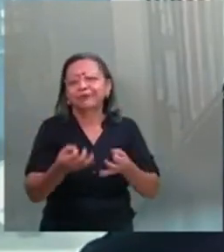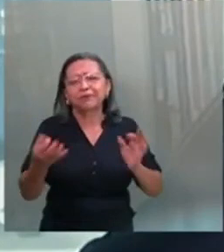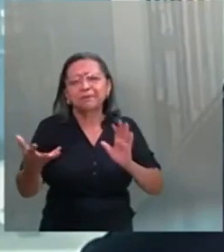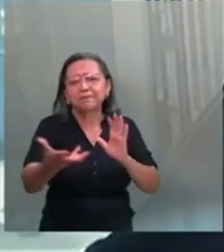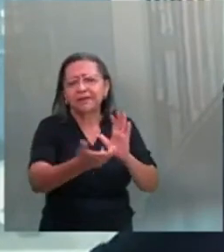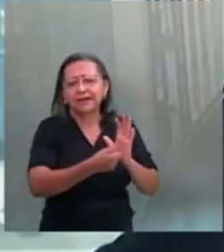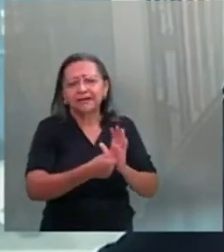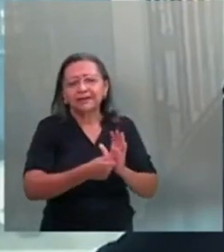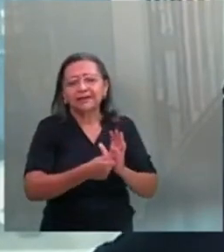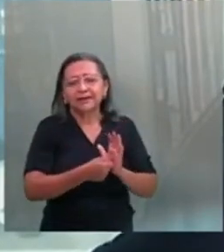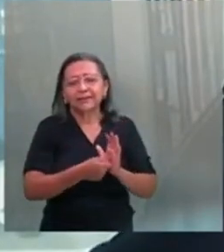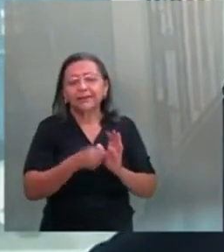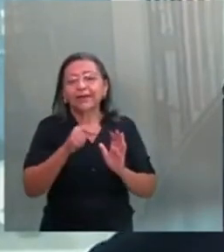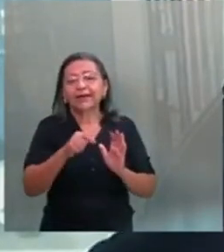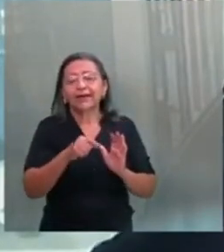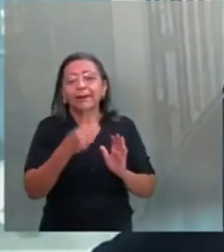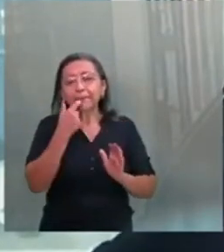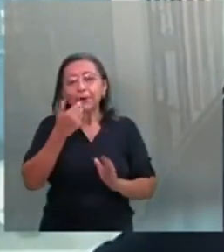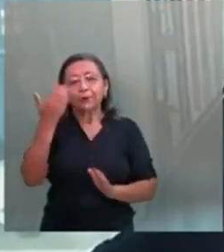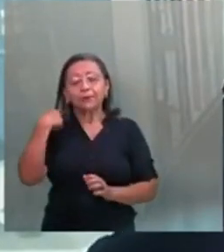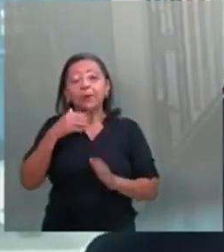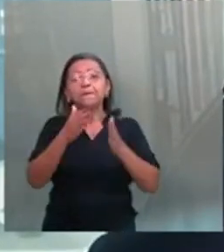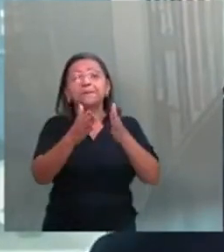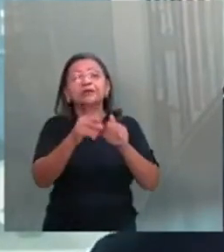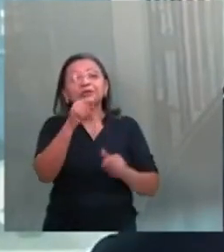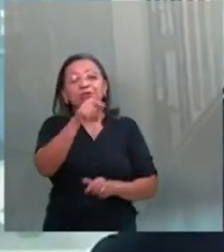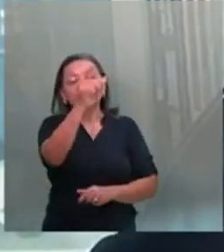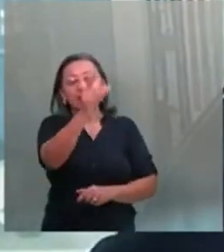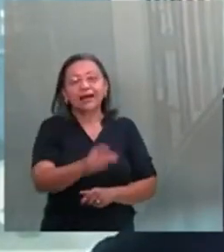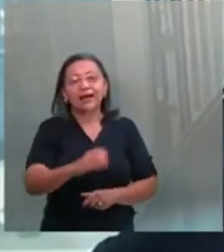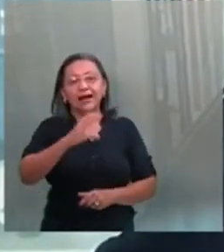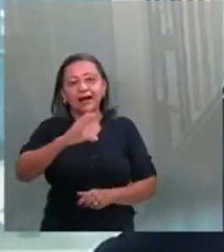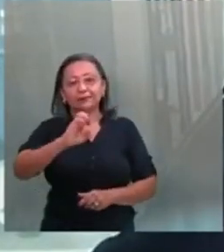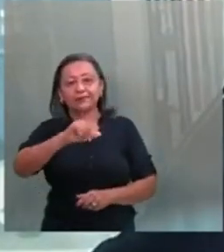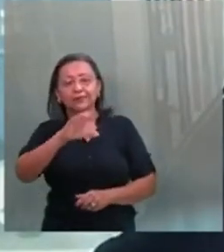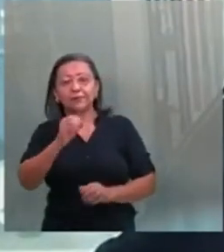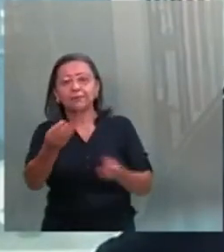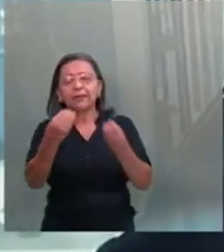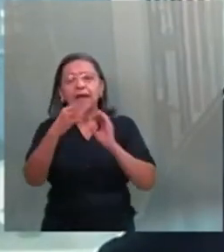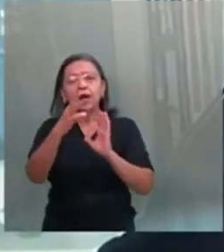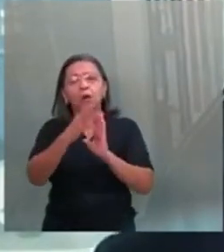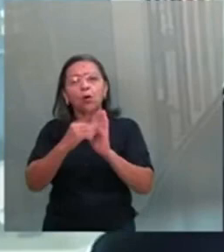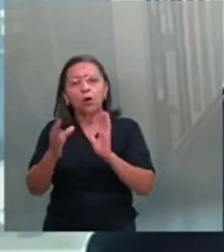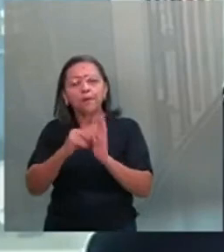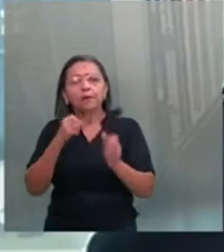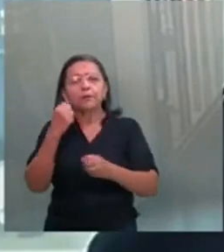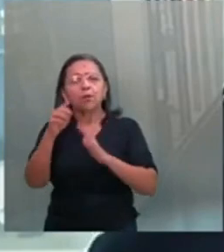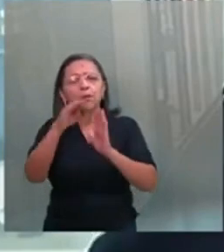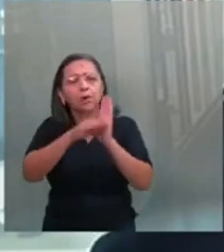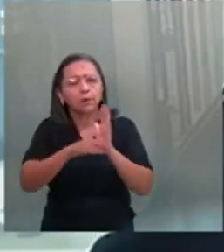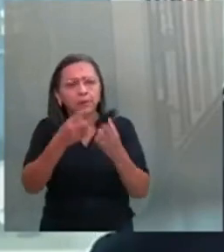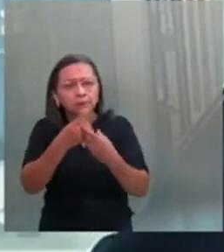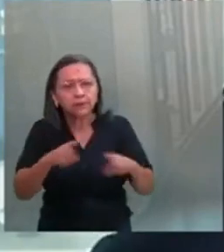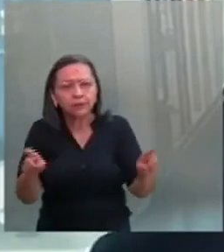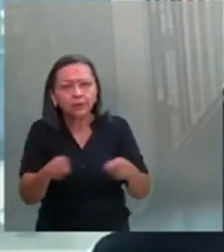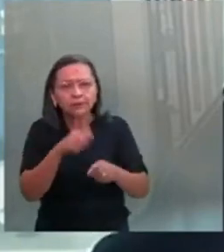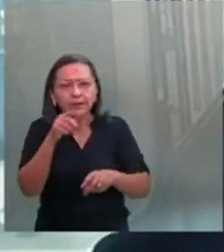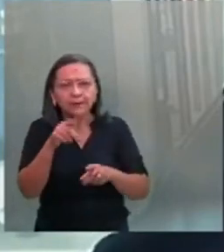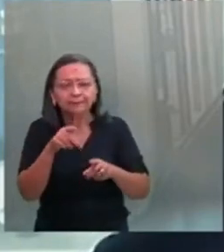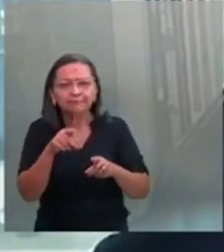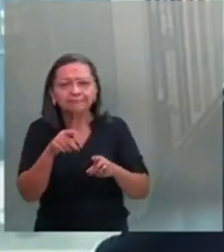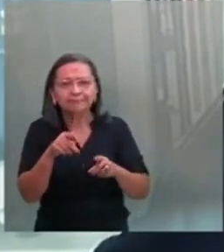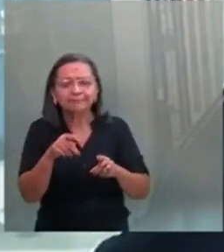hoje da Rádio Senado. Recentemente, eu pedi ao Celso para conseguir cópias de alguns programas de música popular